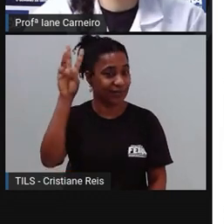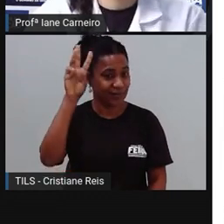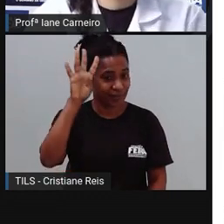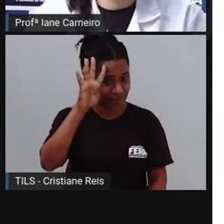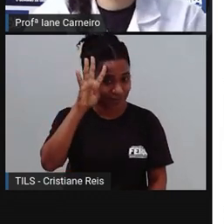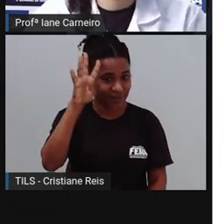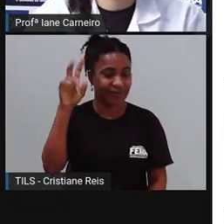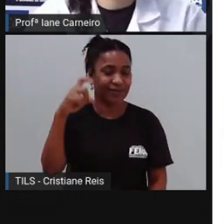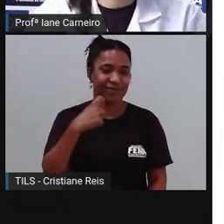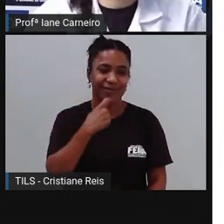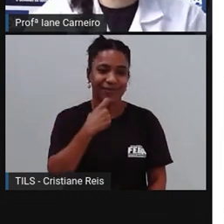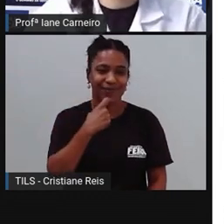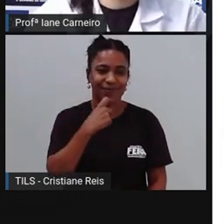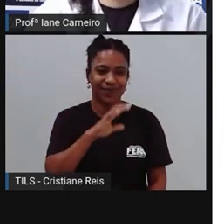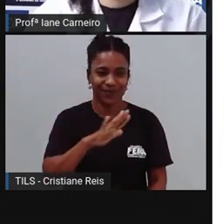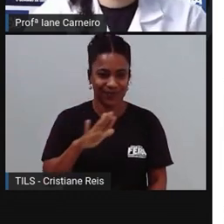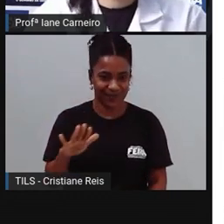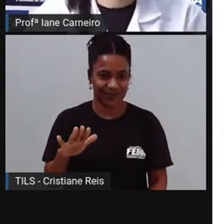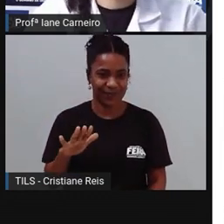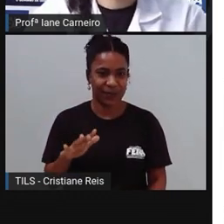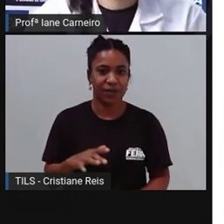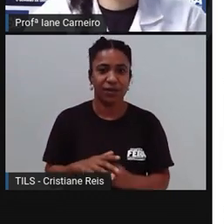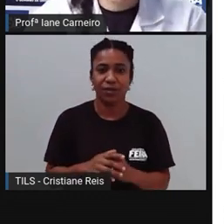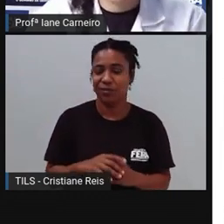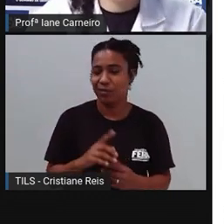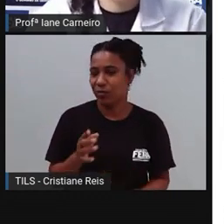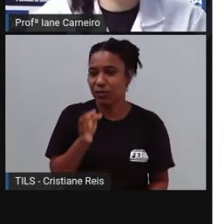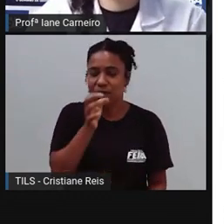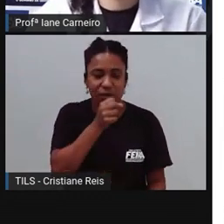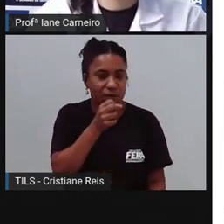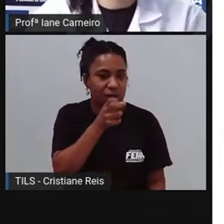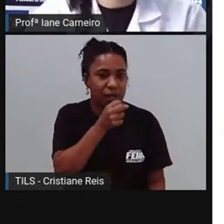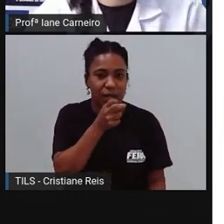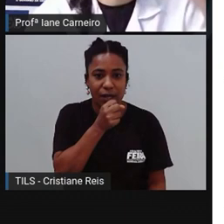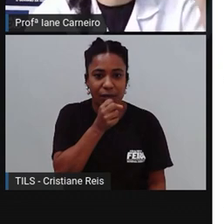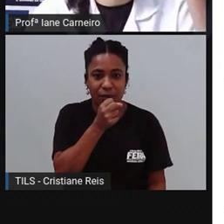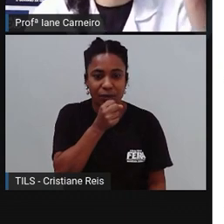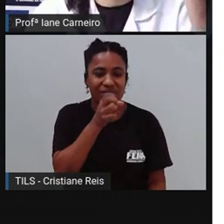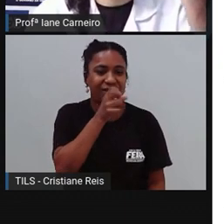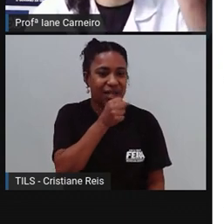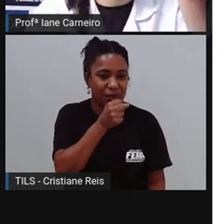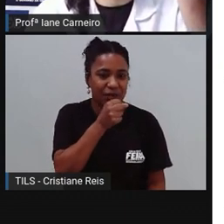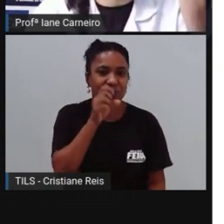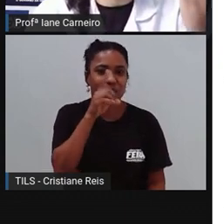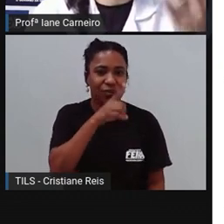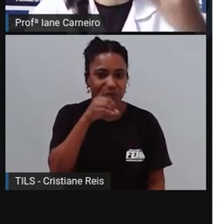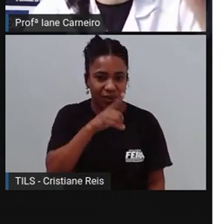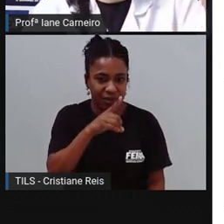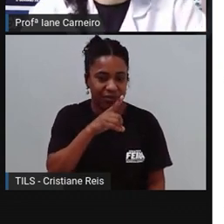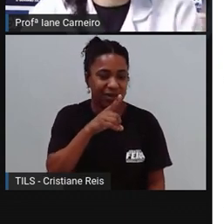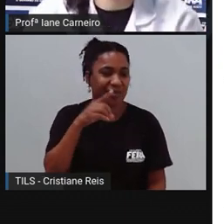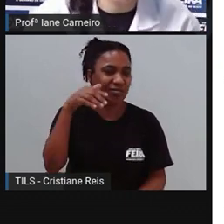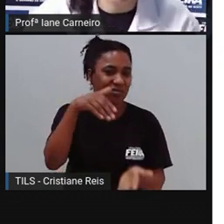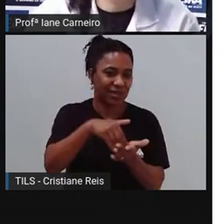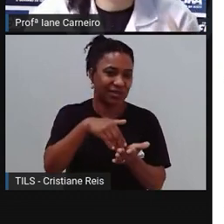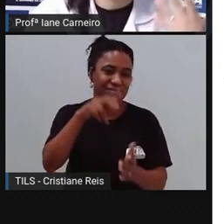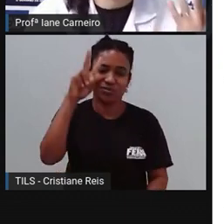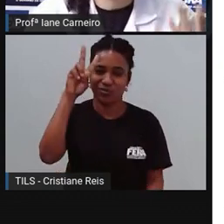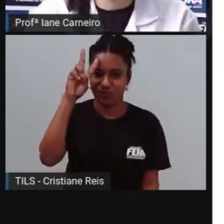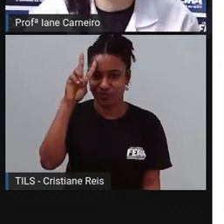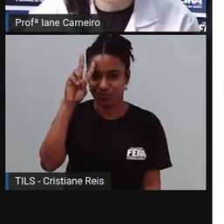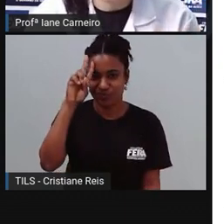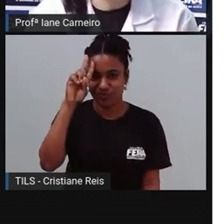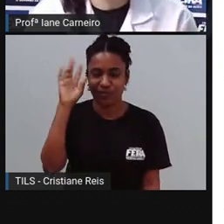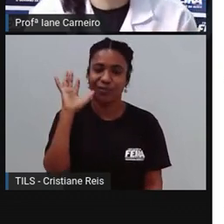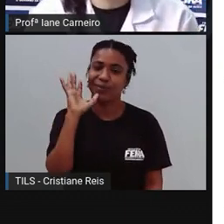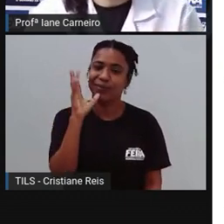segunda, quarta e sexta. Eu não posso colocar no sábado, porque só vai ficar lá, ó, sábado, domingo, até chegar na segunda, vai demorar